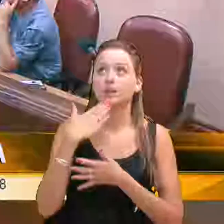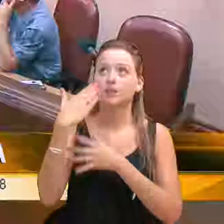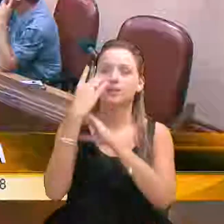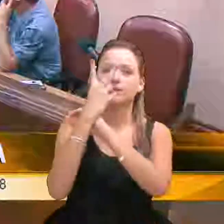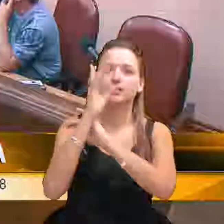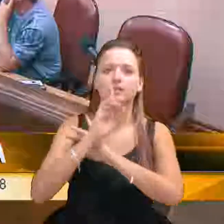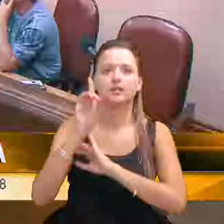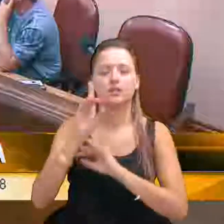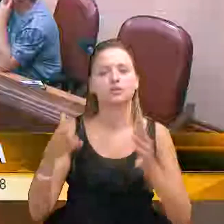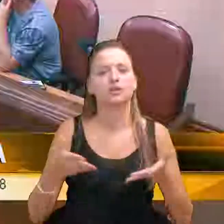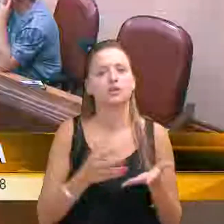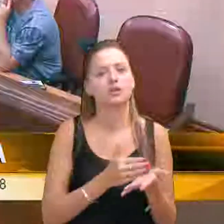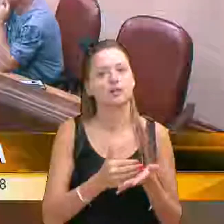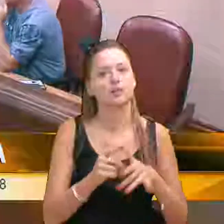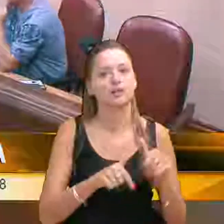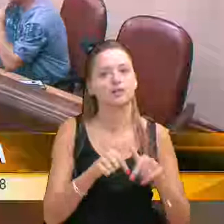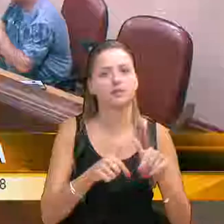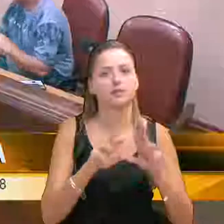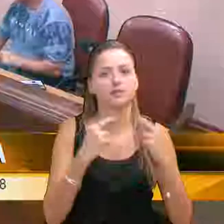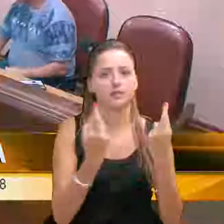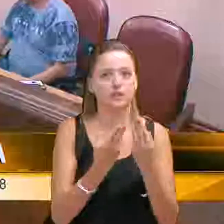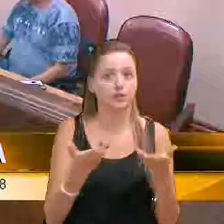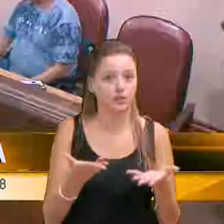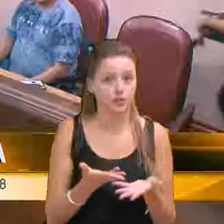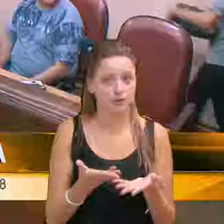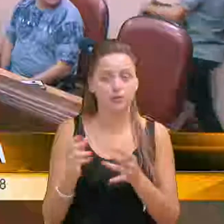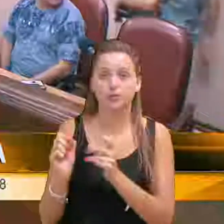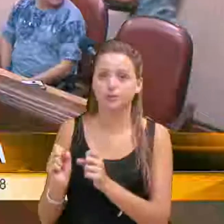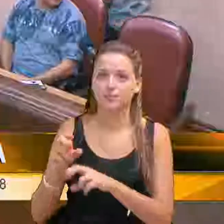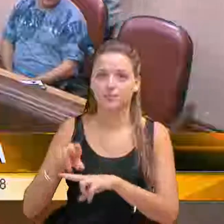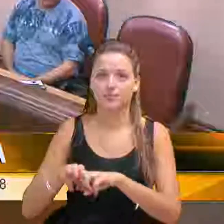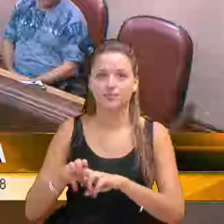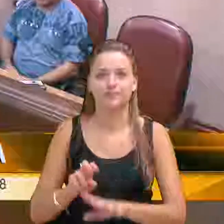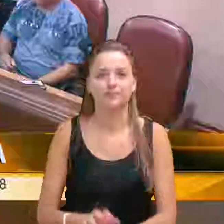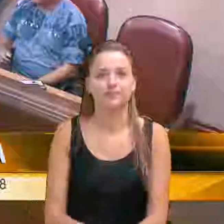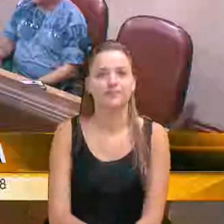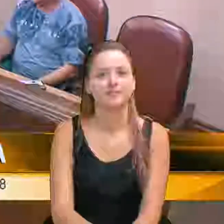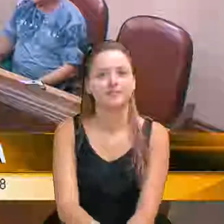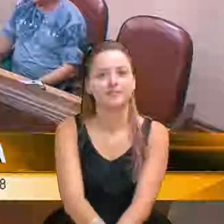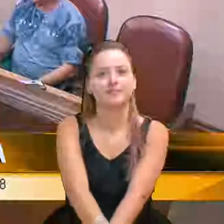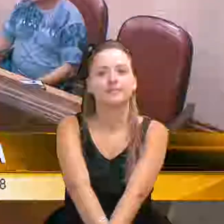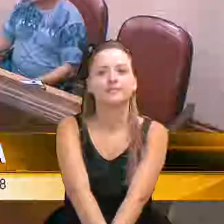Invocando a proteção de Deus, declaro abertos os trabalhos da presente sessão. Podemos sentar.